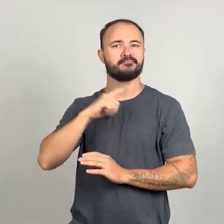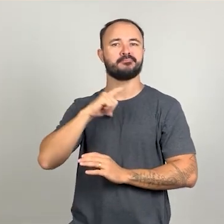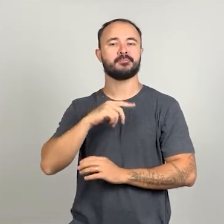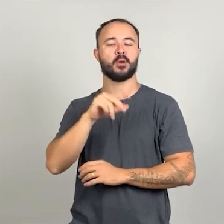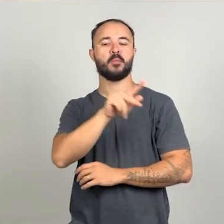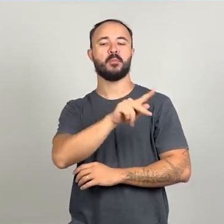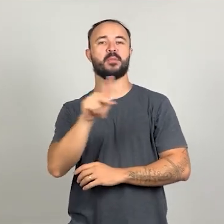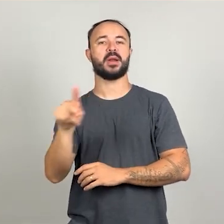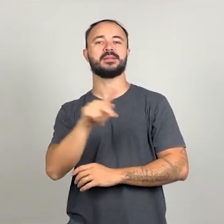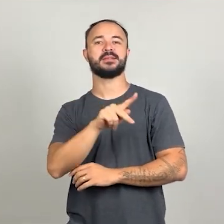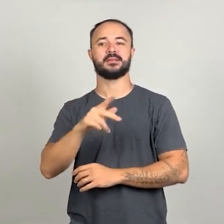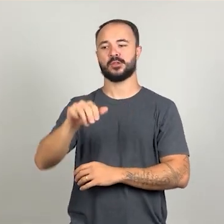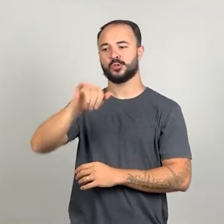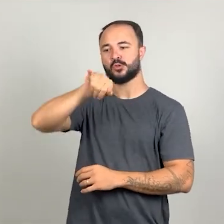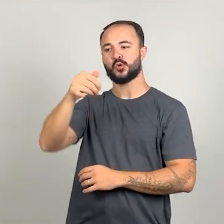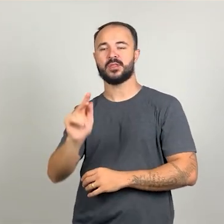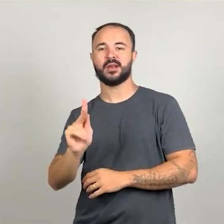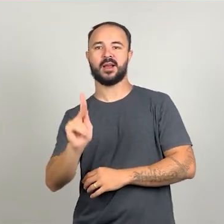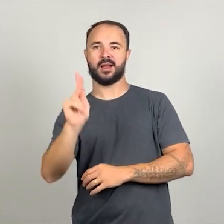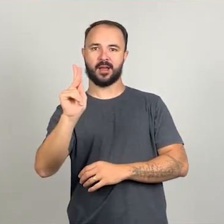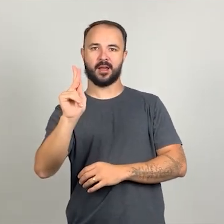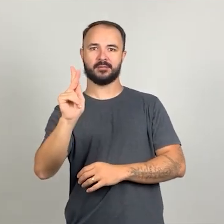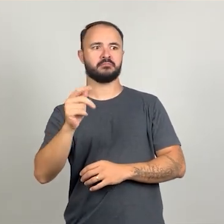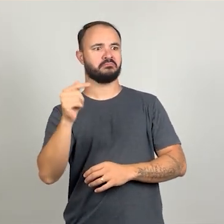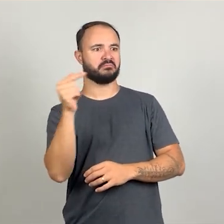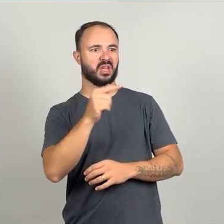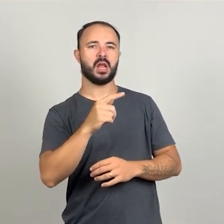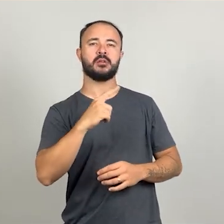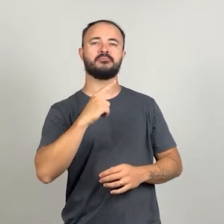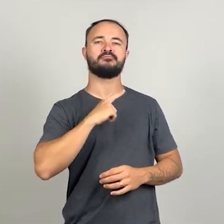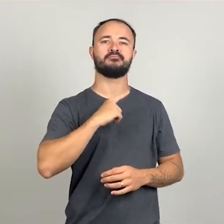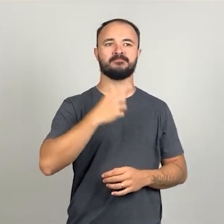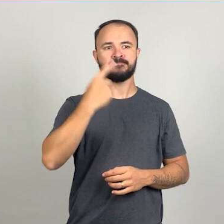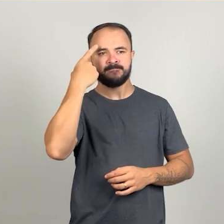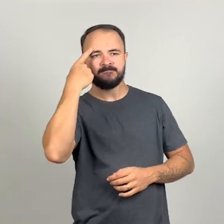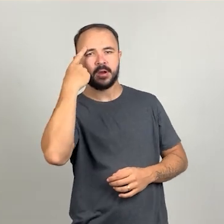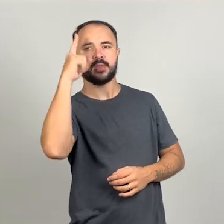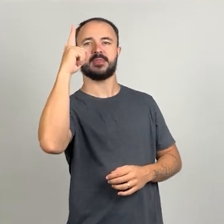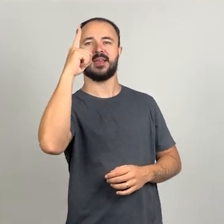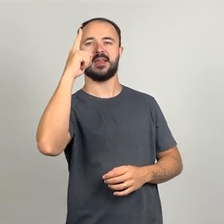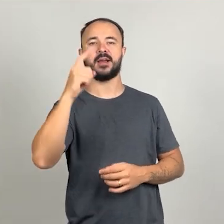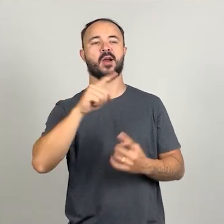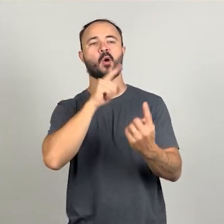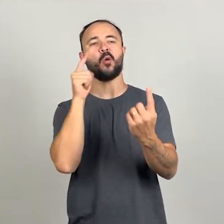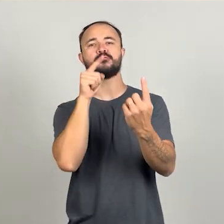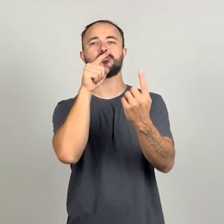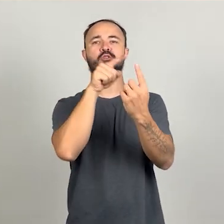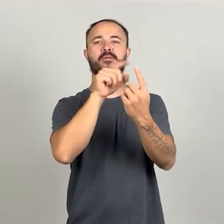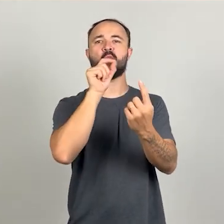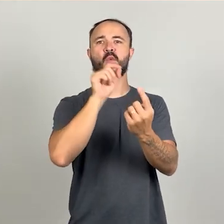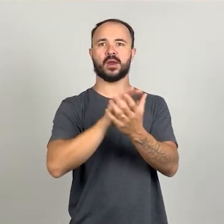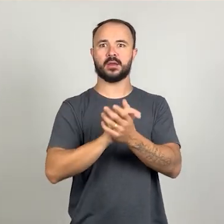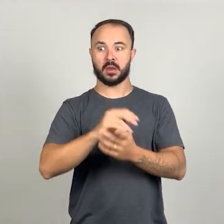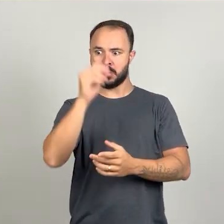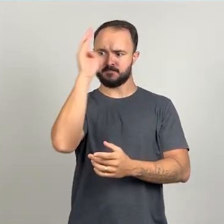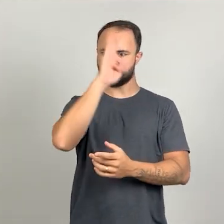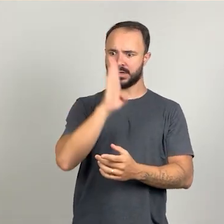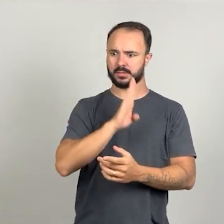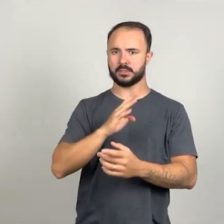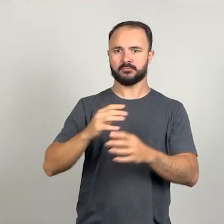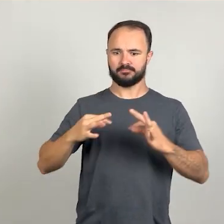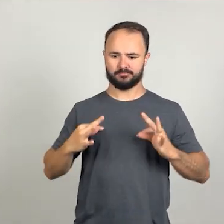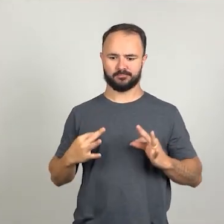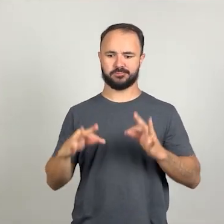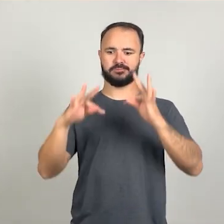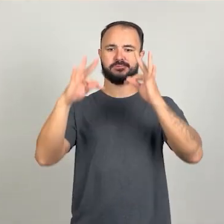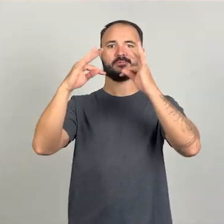chamado Juscelino Kubitschek. E ele tinha uma meta de fazer o Brasil se modernizar